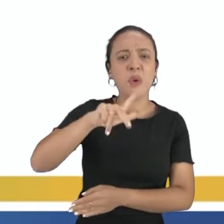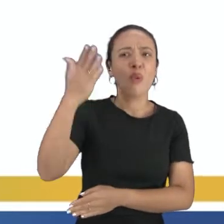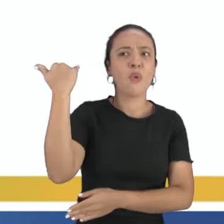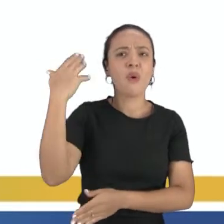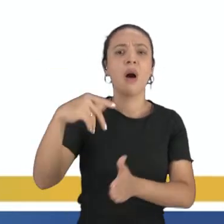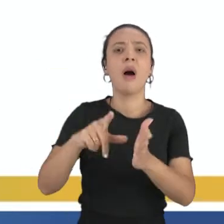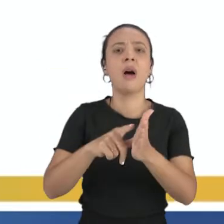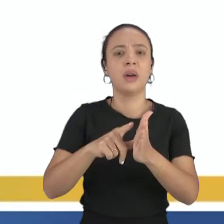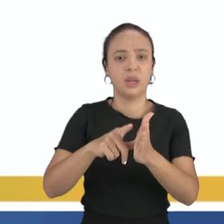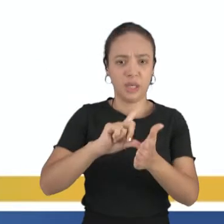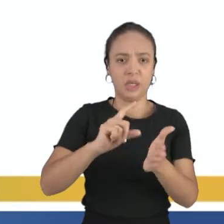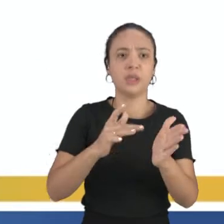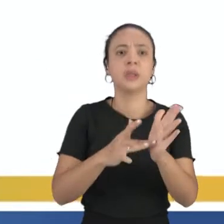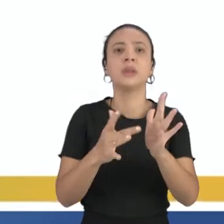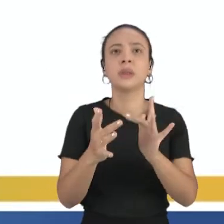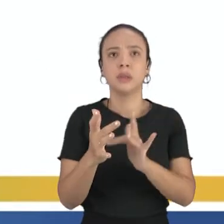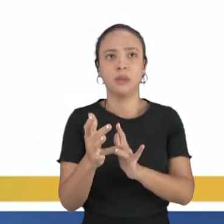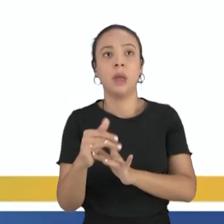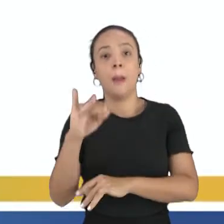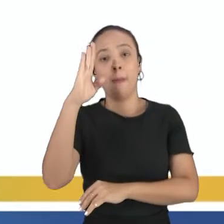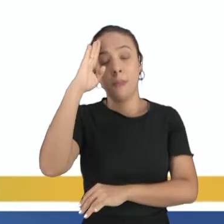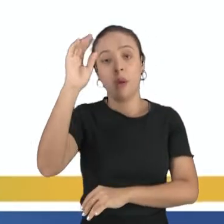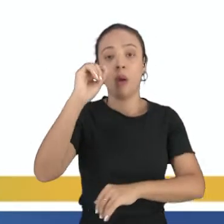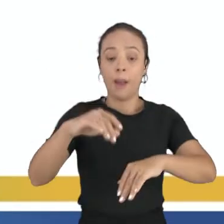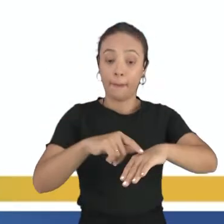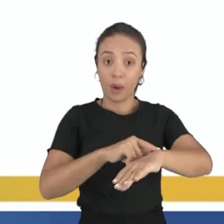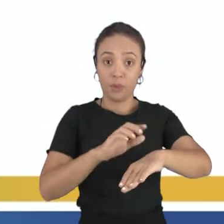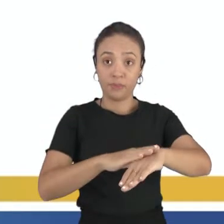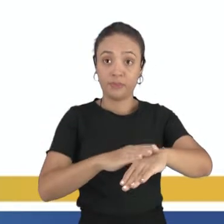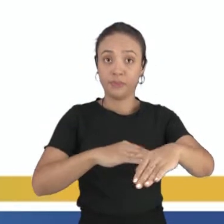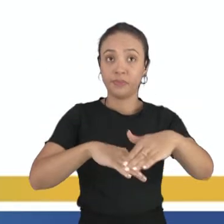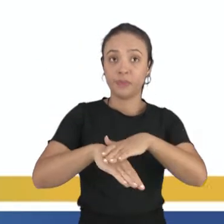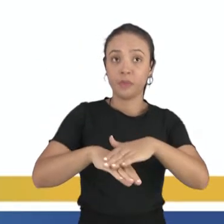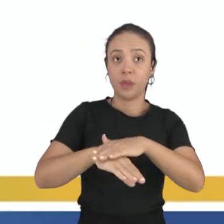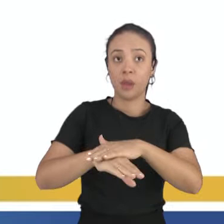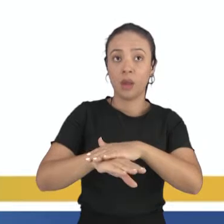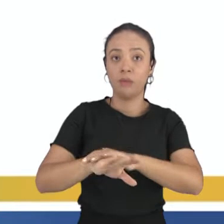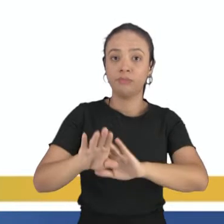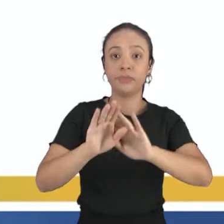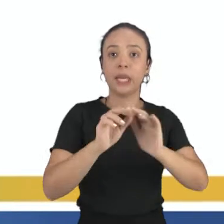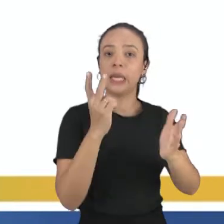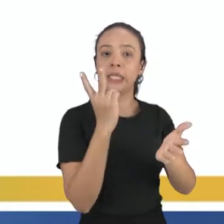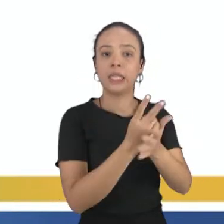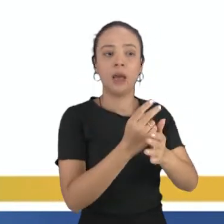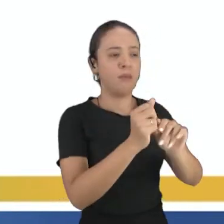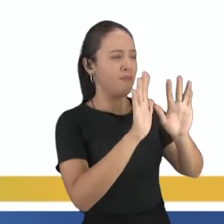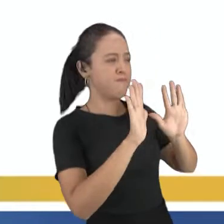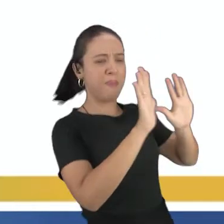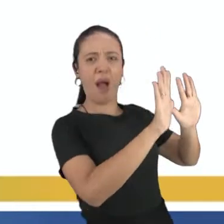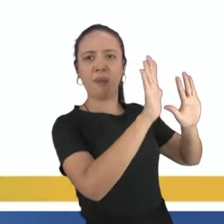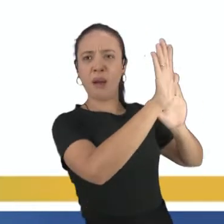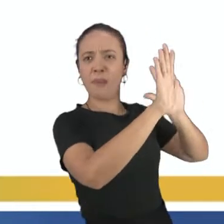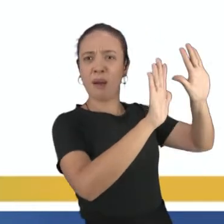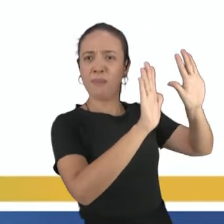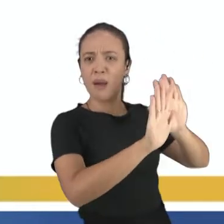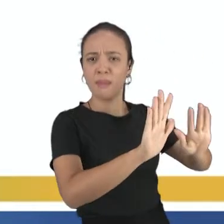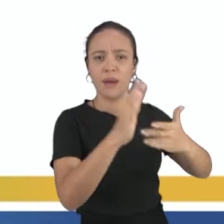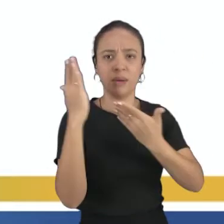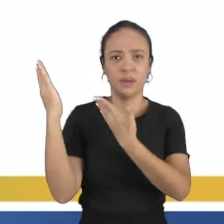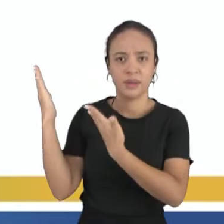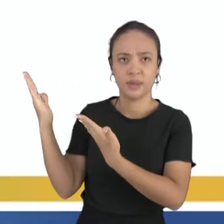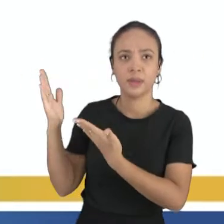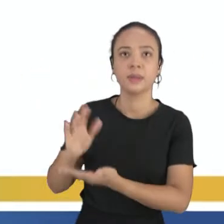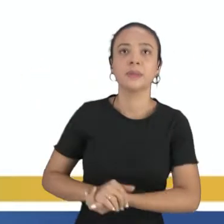dessas demonstrações eram as mãos em negativo, impressas em paredes de cavernas.